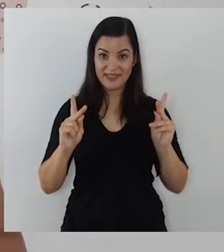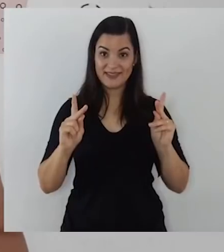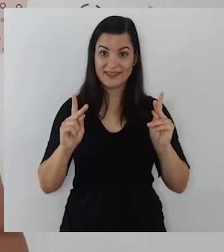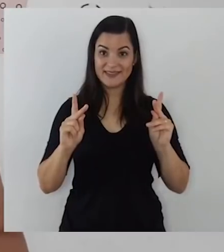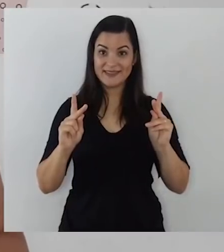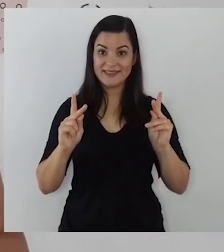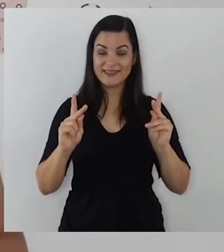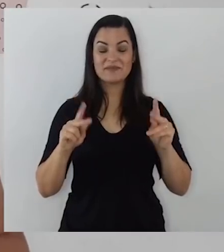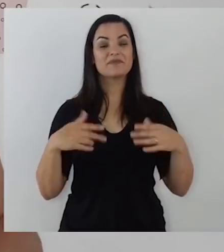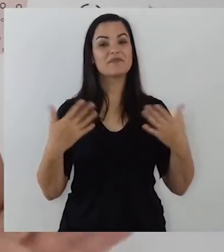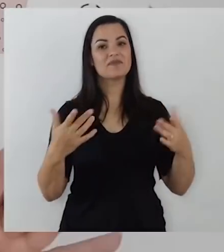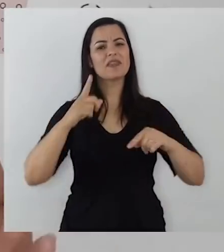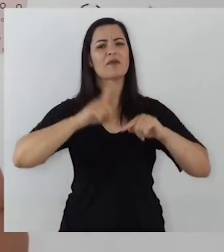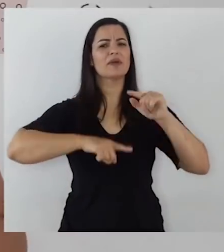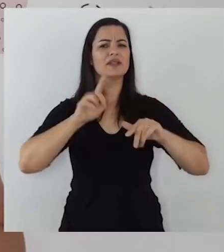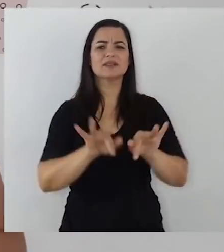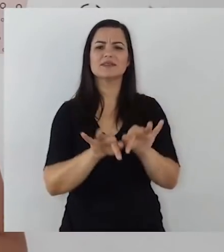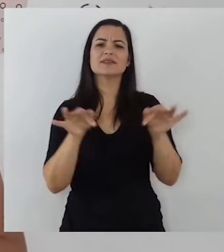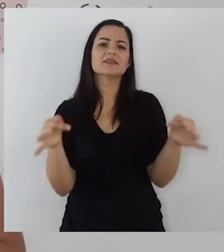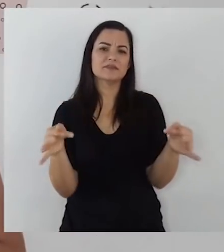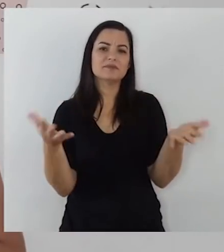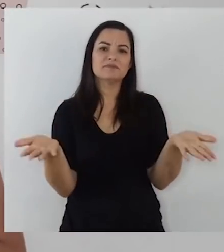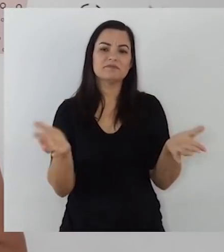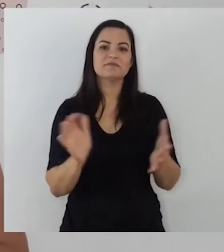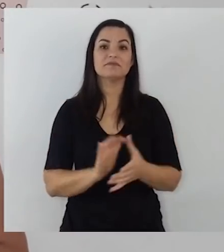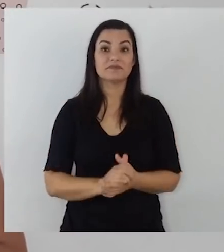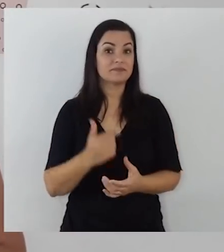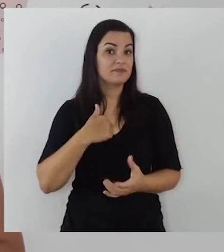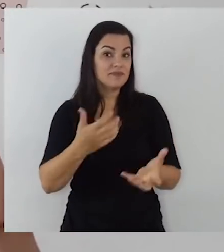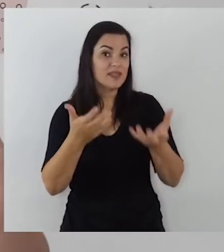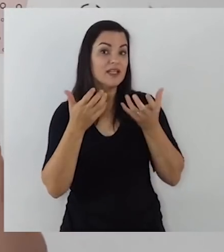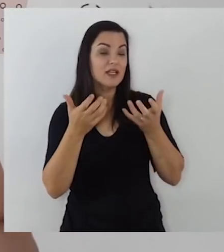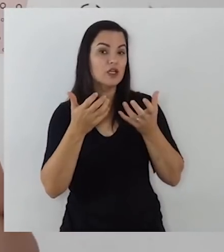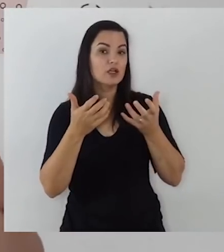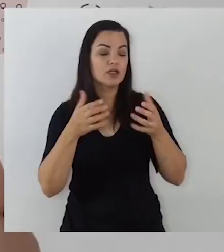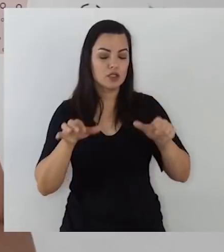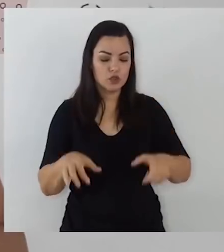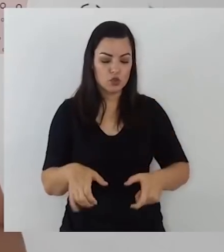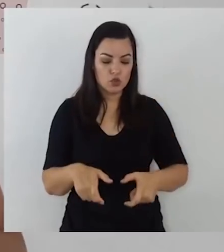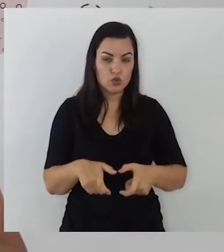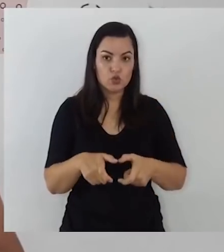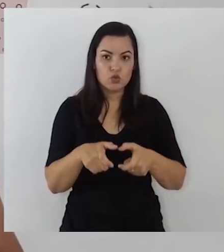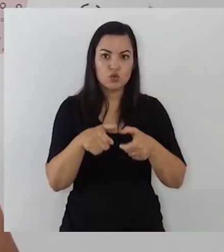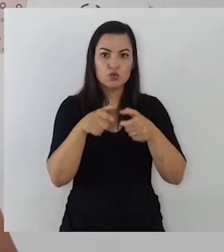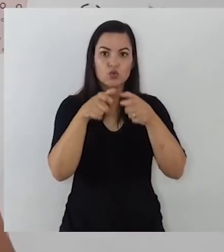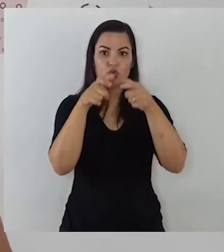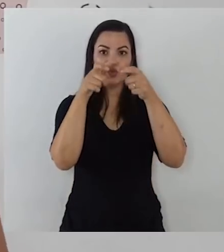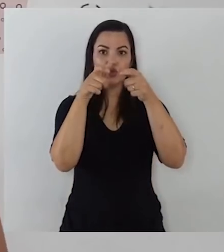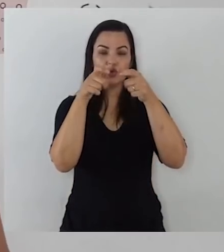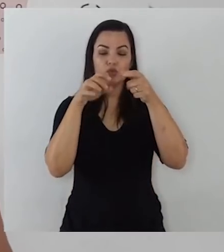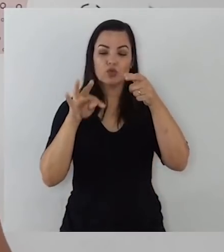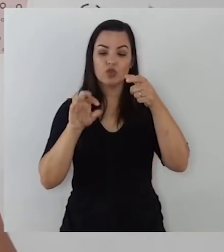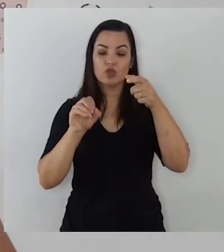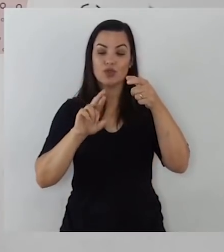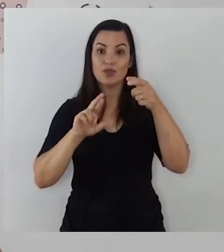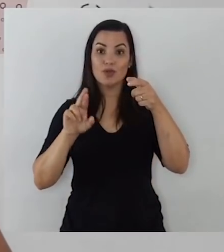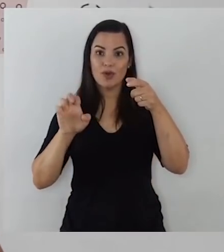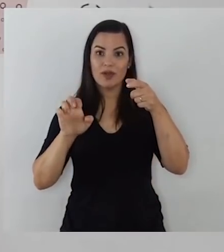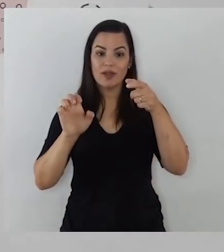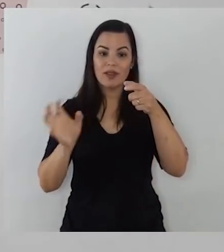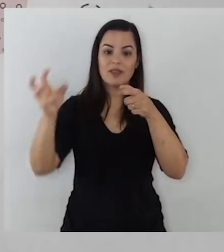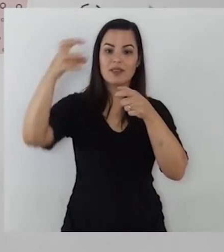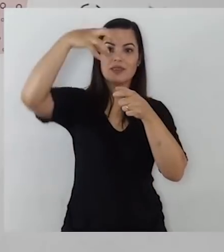bem? Então, é material bem simples, tá bom? Eu quero uma torre de espaguetes com